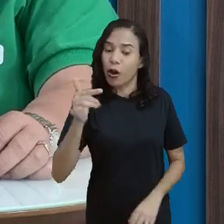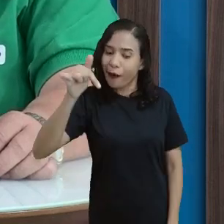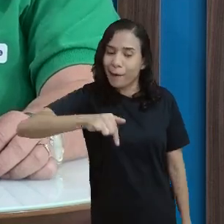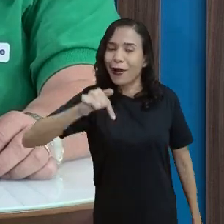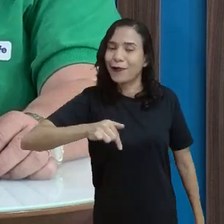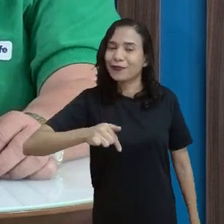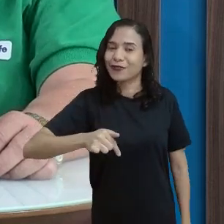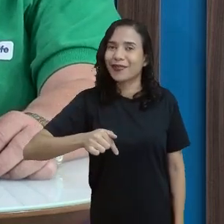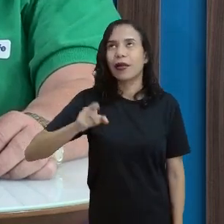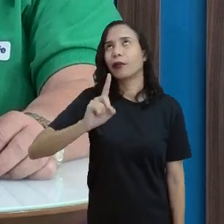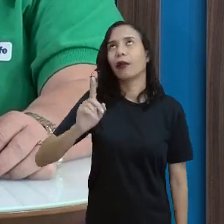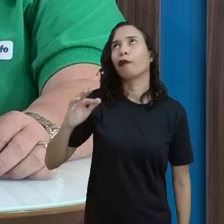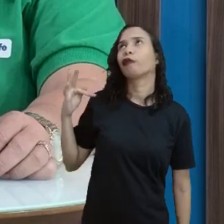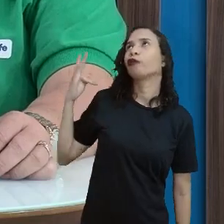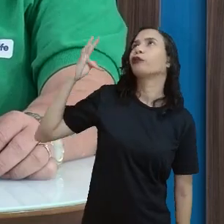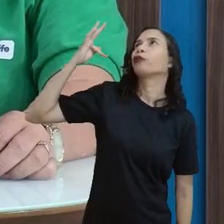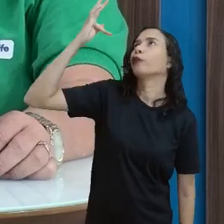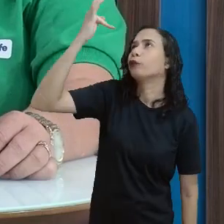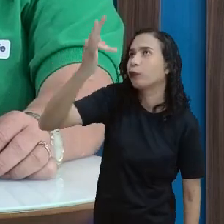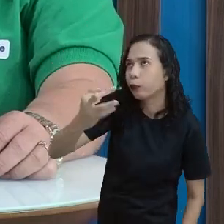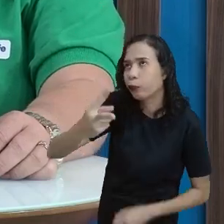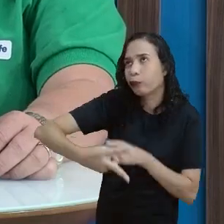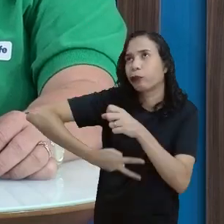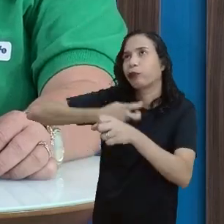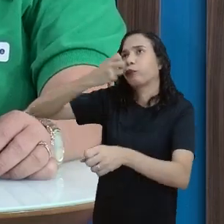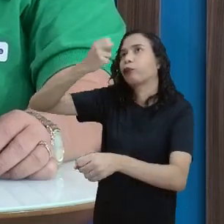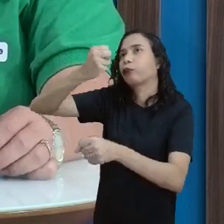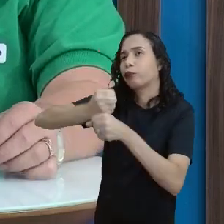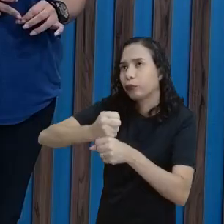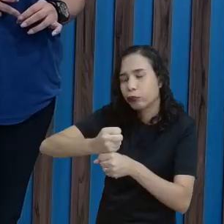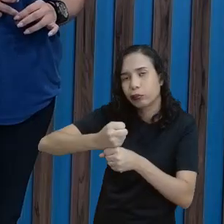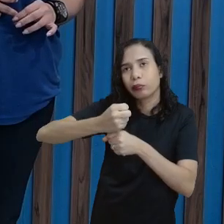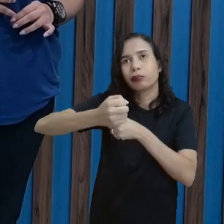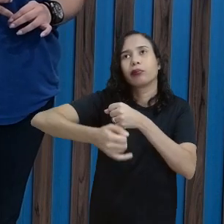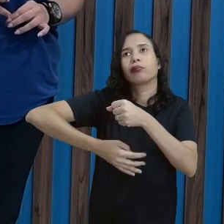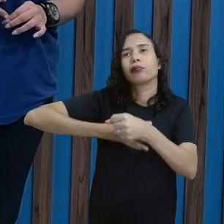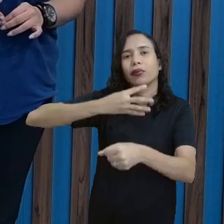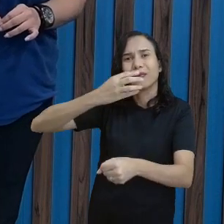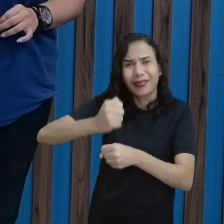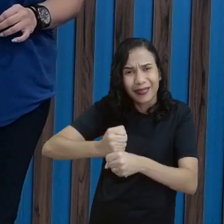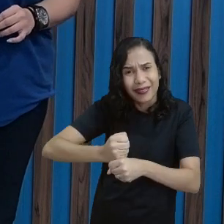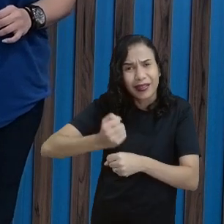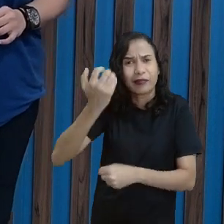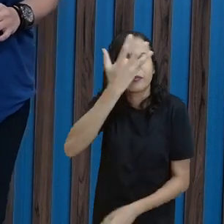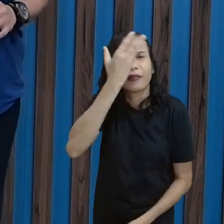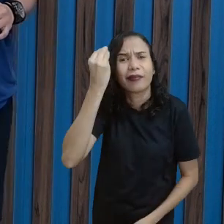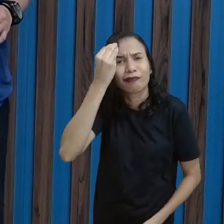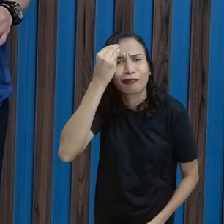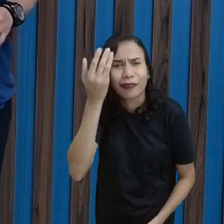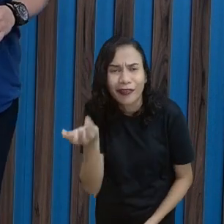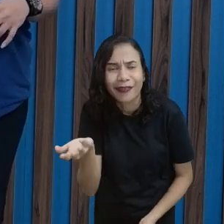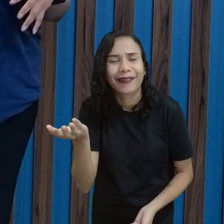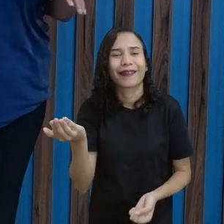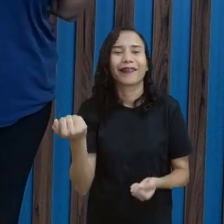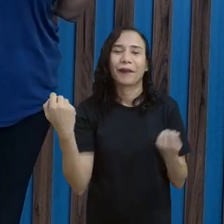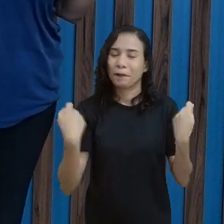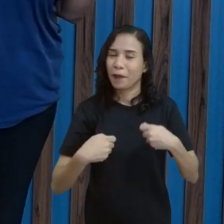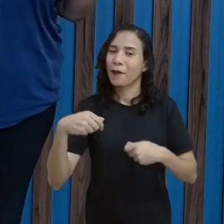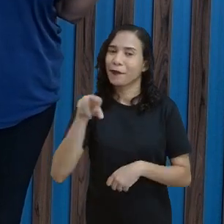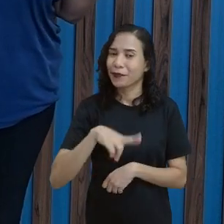agora. Não lá daqui a 2 anos, quando for daqui estudar. a 2 anos, né? E nem lembra mais, Não né? lembra mais. Porque a gente